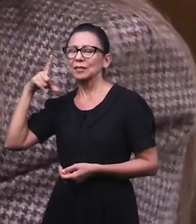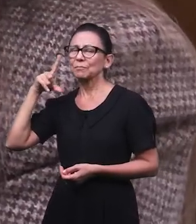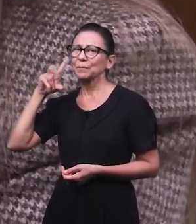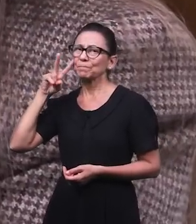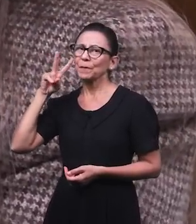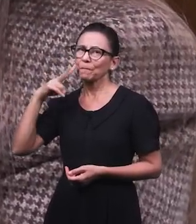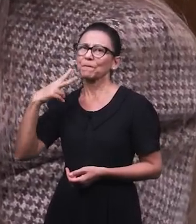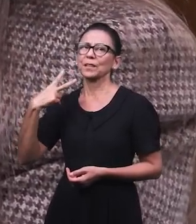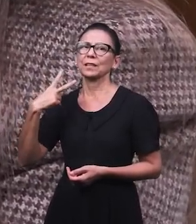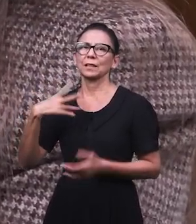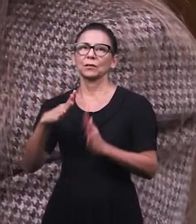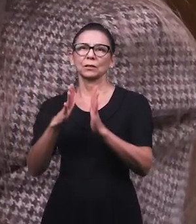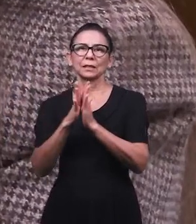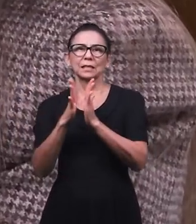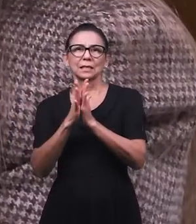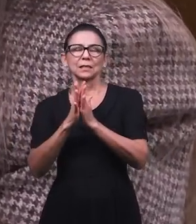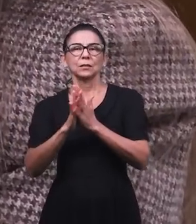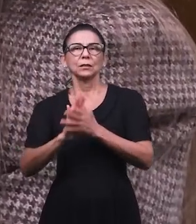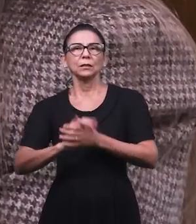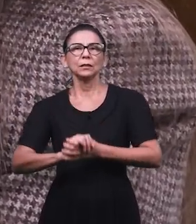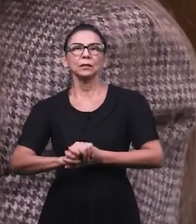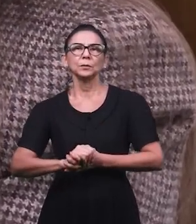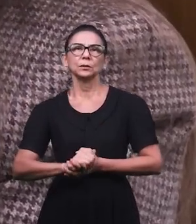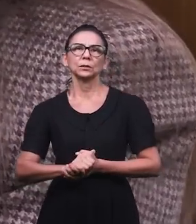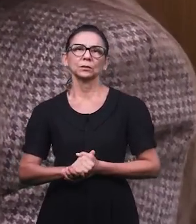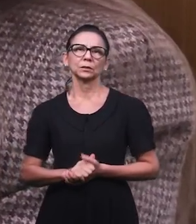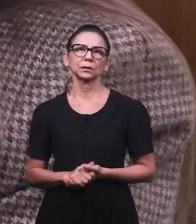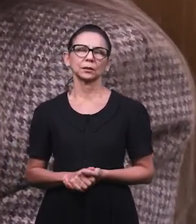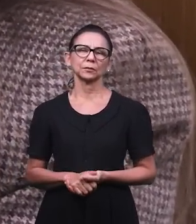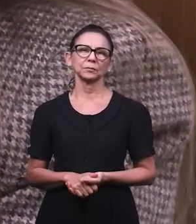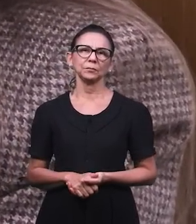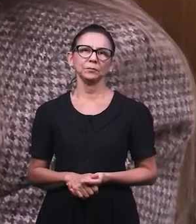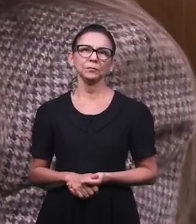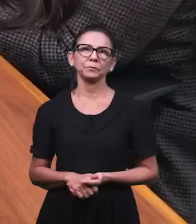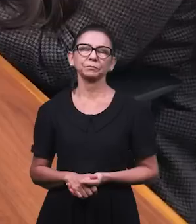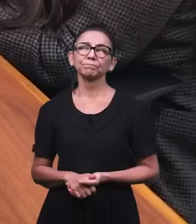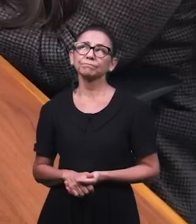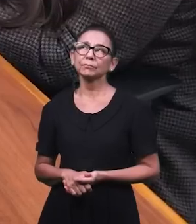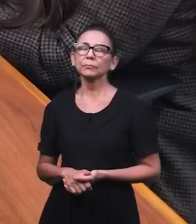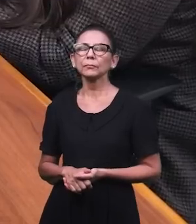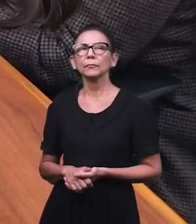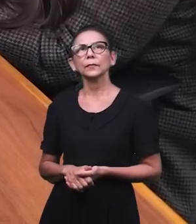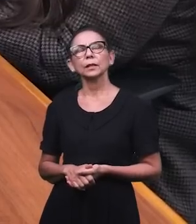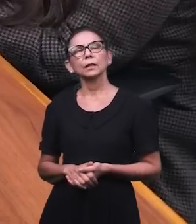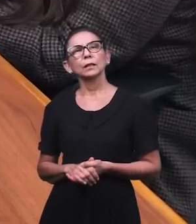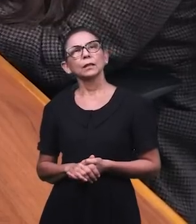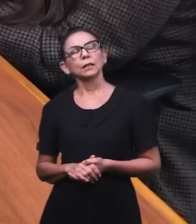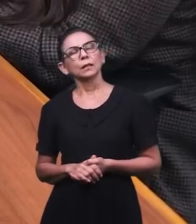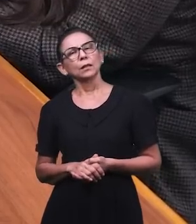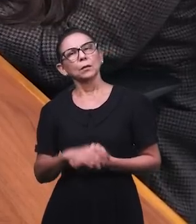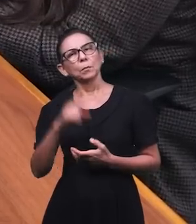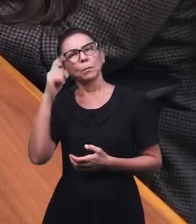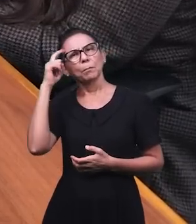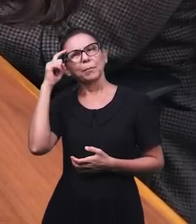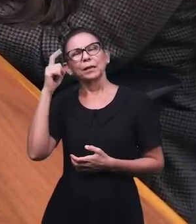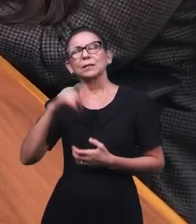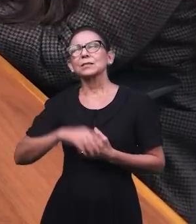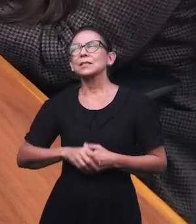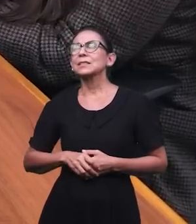me ouvindo. Às vezes, o que me bate é, será que Deus quer me abençoar? Será que meu problema